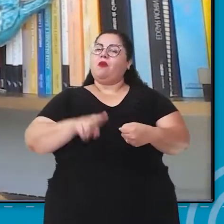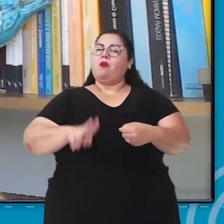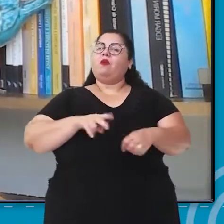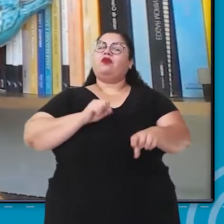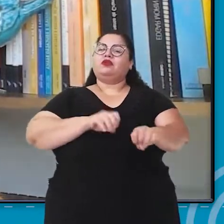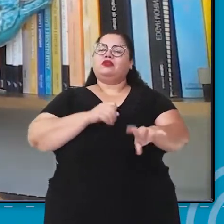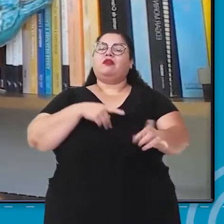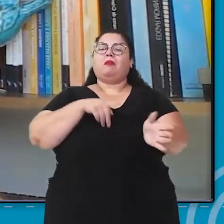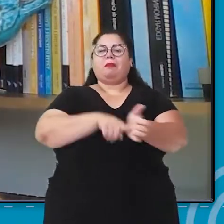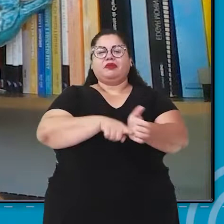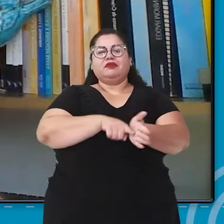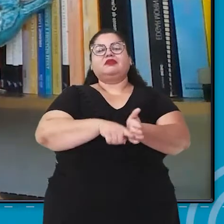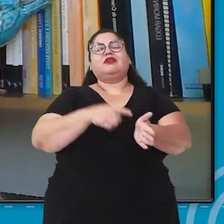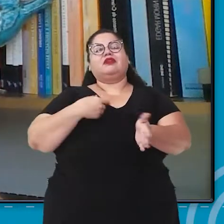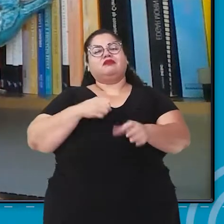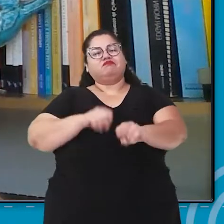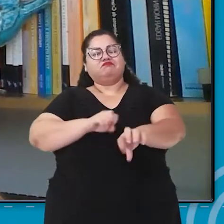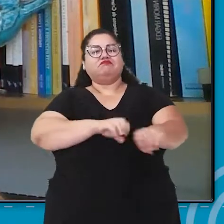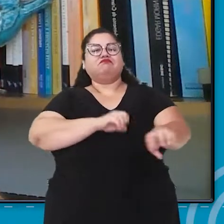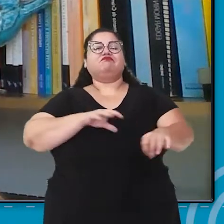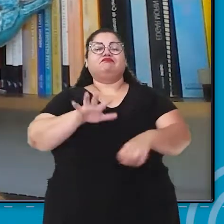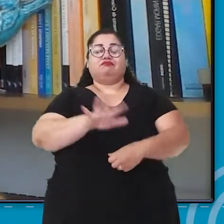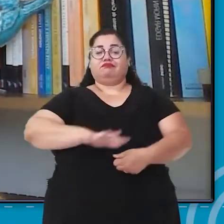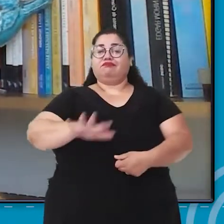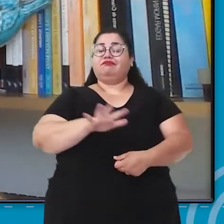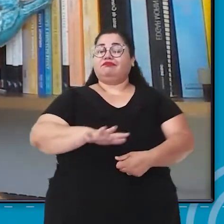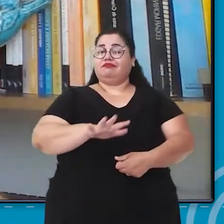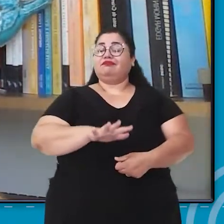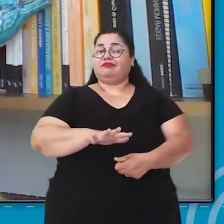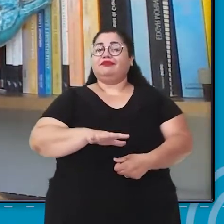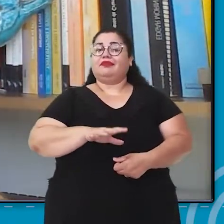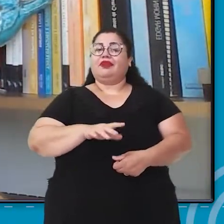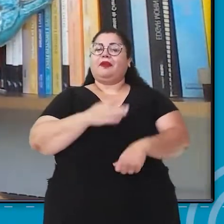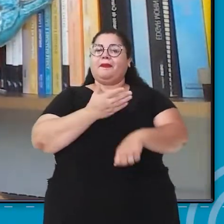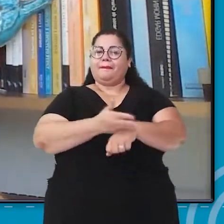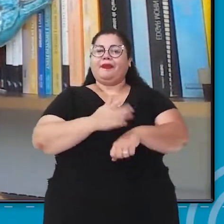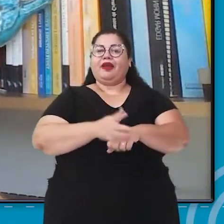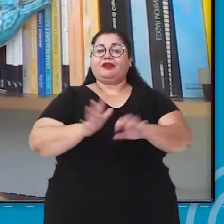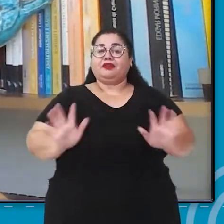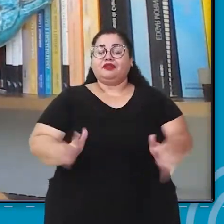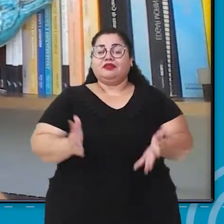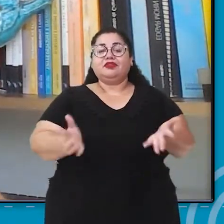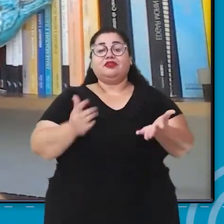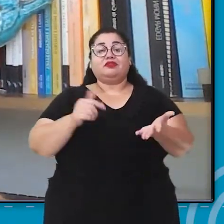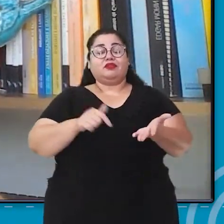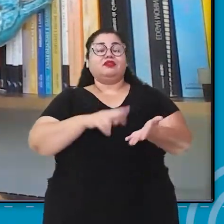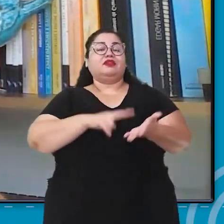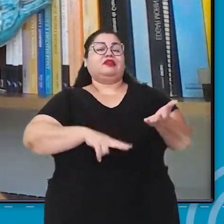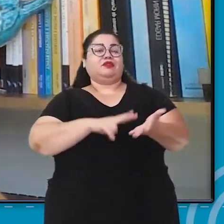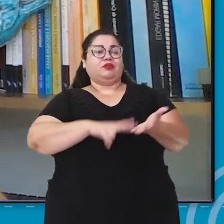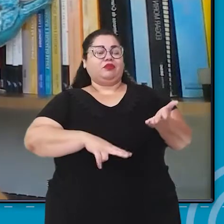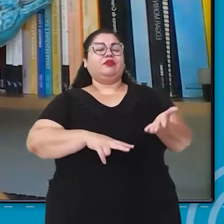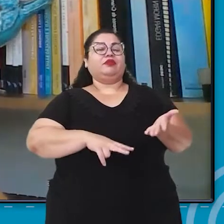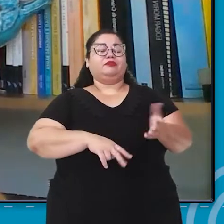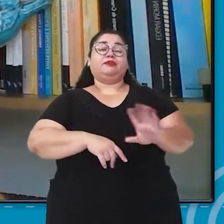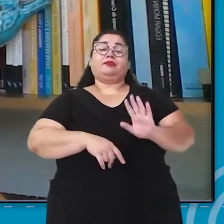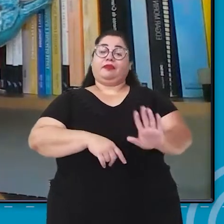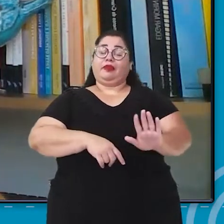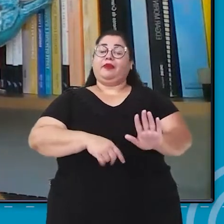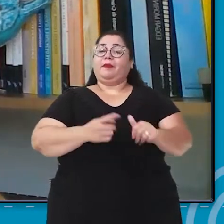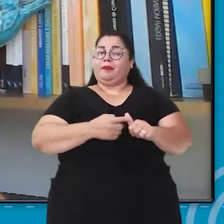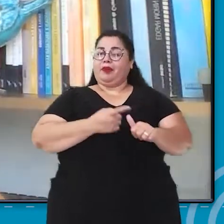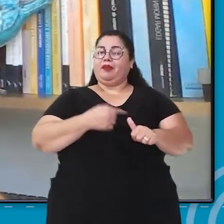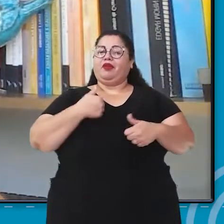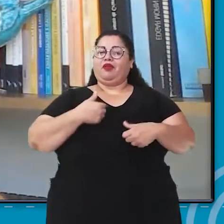tenho estudado, pesquisado e atuado nesse campo, né, de práticas de incentivo à leitura. Acho que primeiro